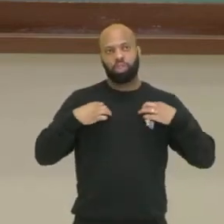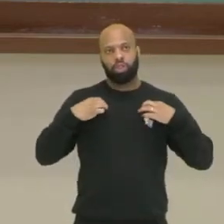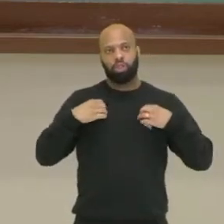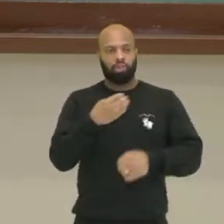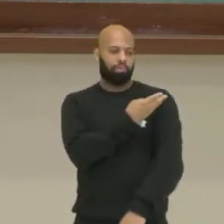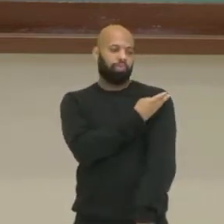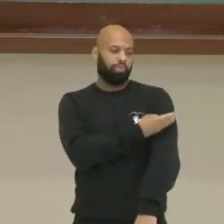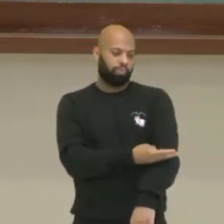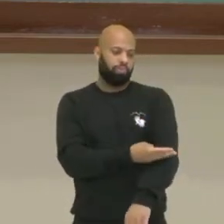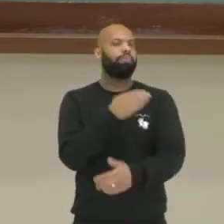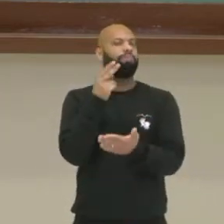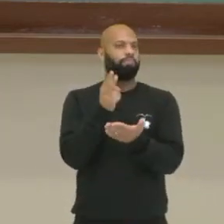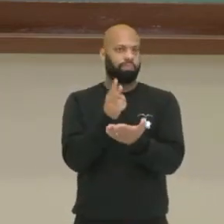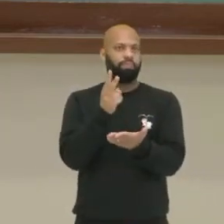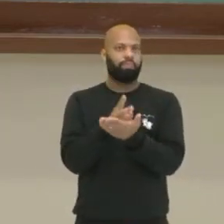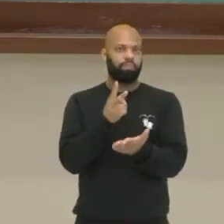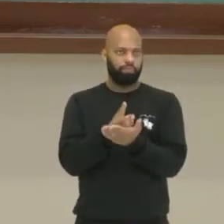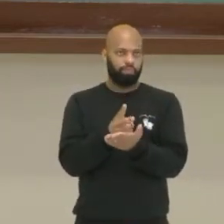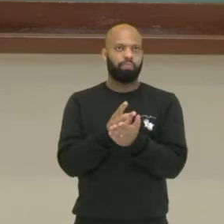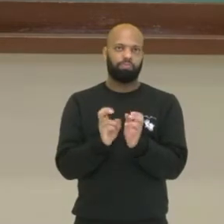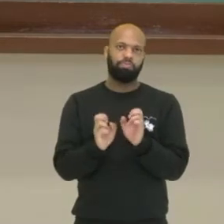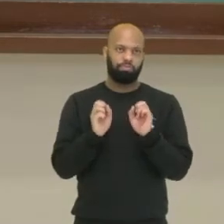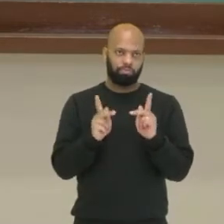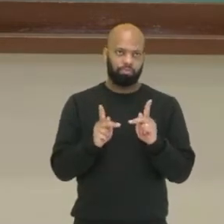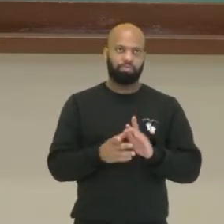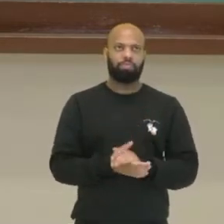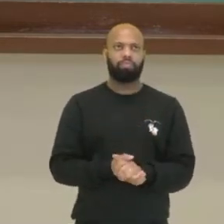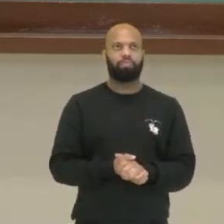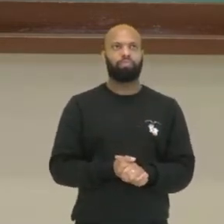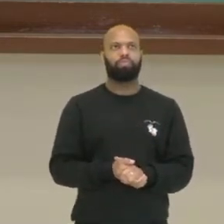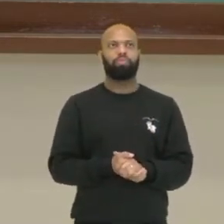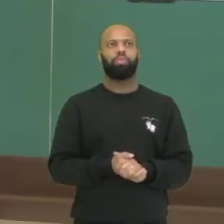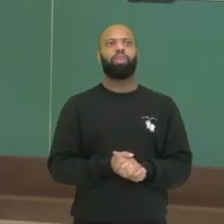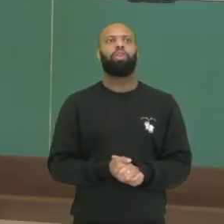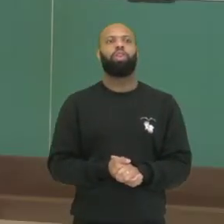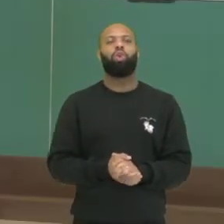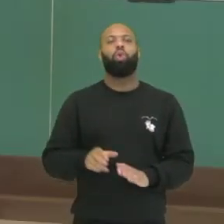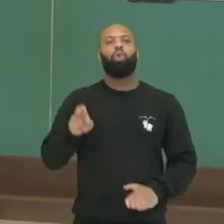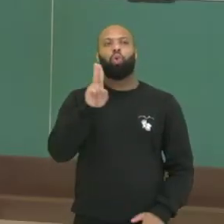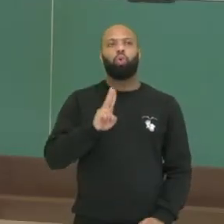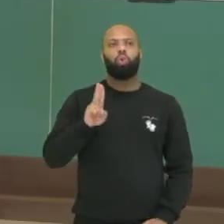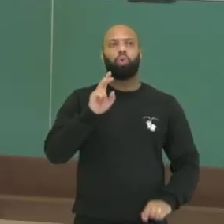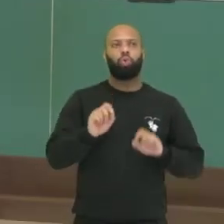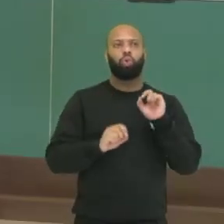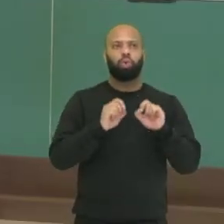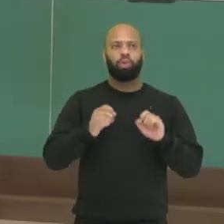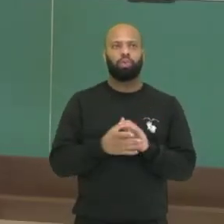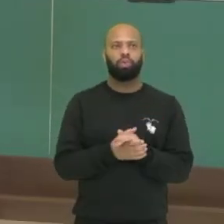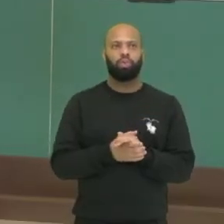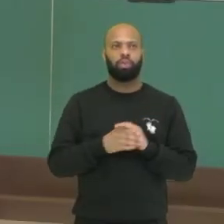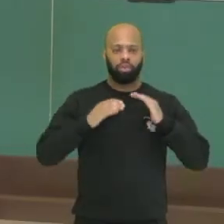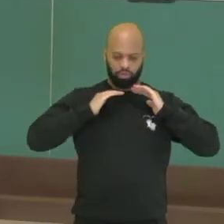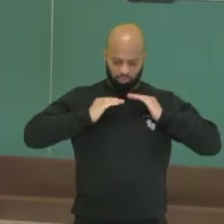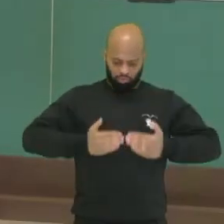dos esgrimistas continua sendo branco. Então eles utilizam de